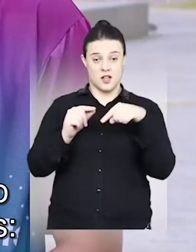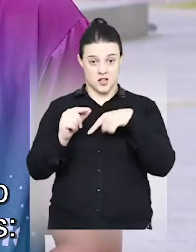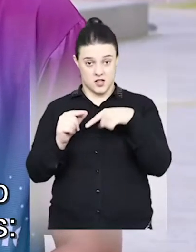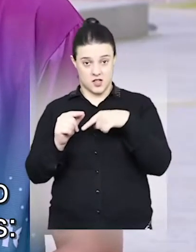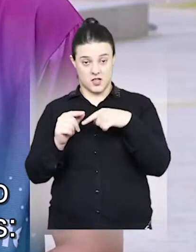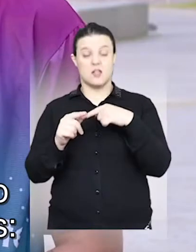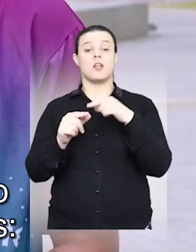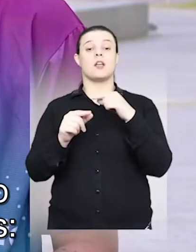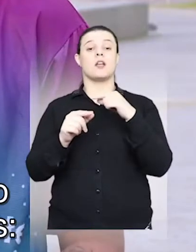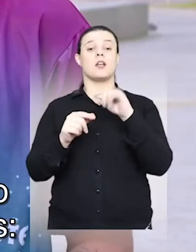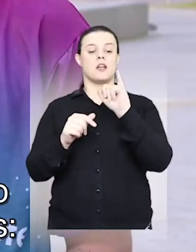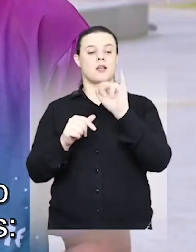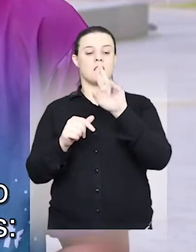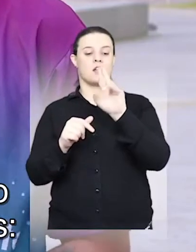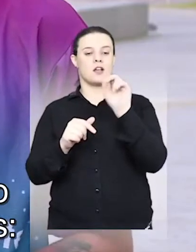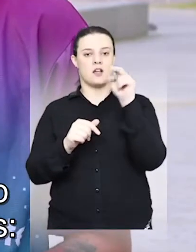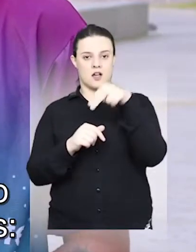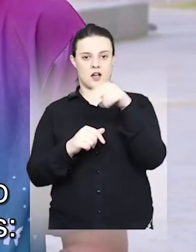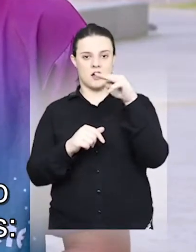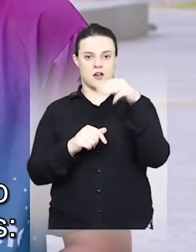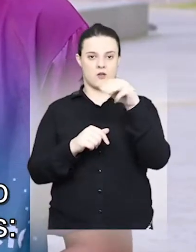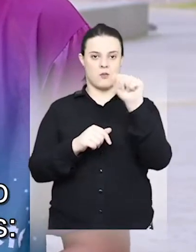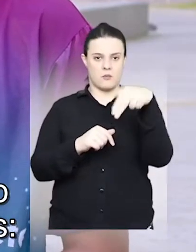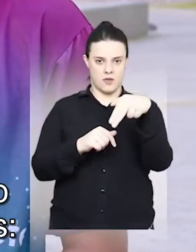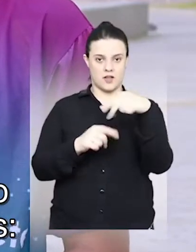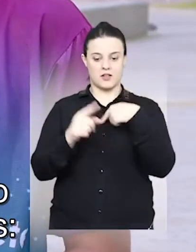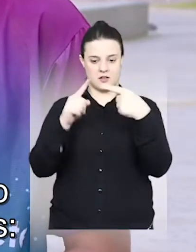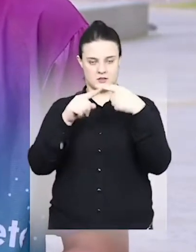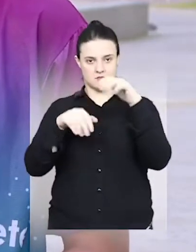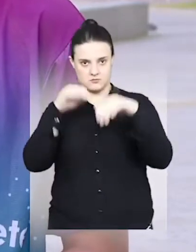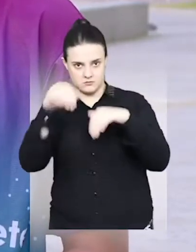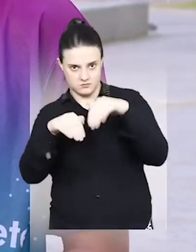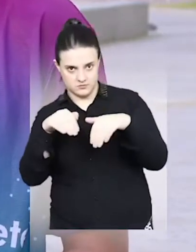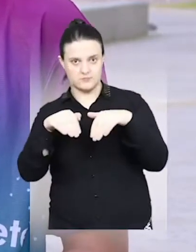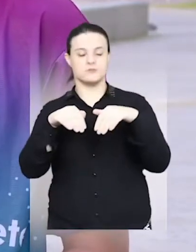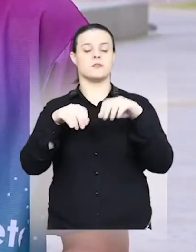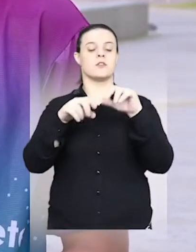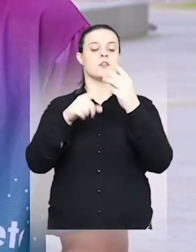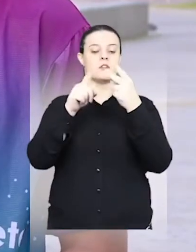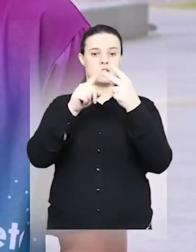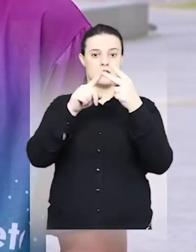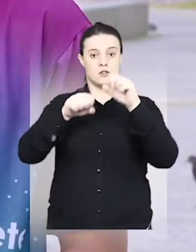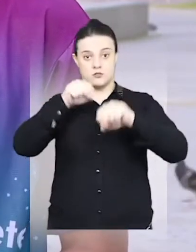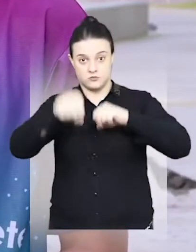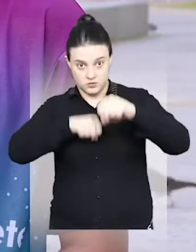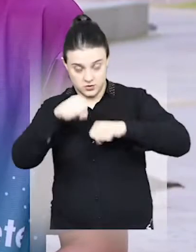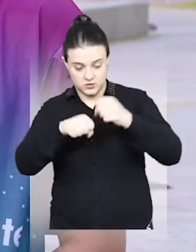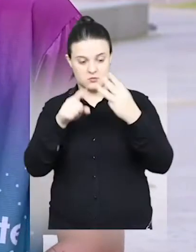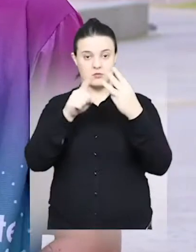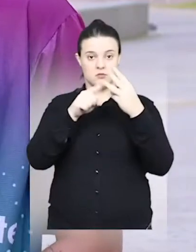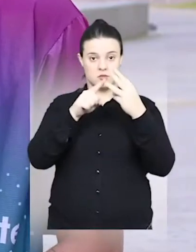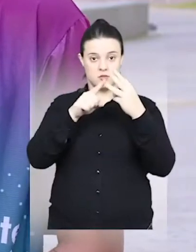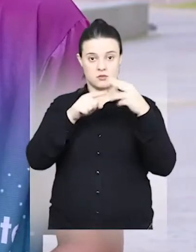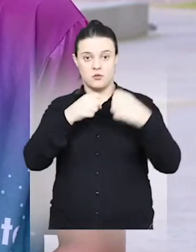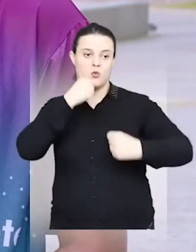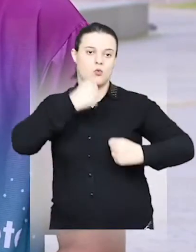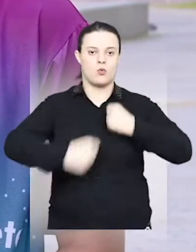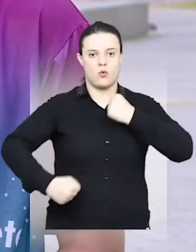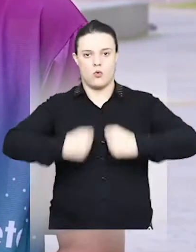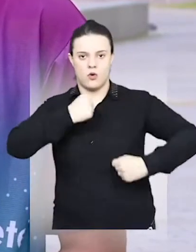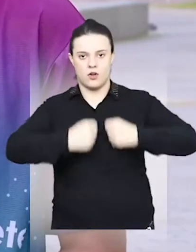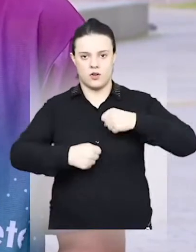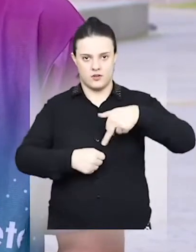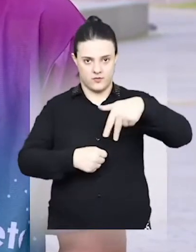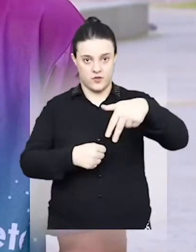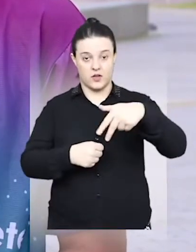uma modalidade do triatlo, né? Envolve as 3 modalidades, natação, ciclismo e corrida. Porém, é a maior prova